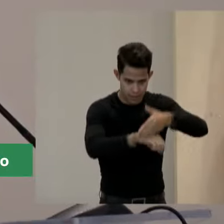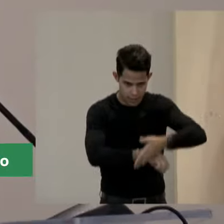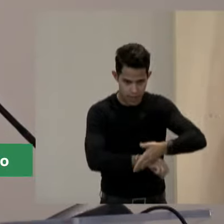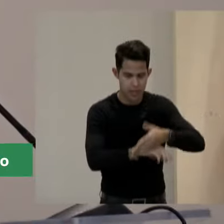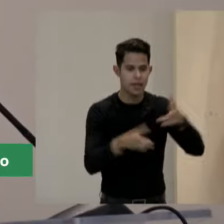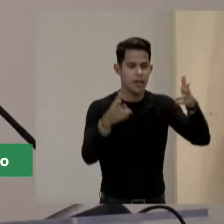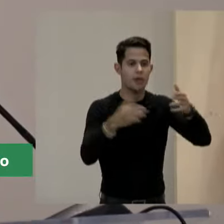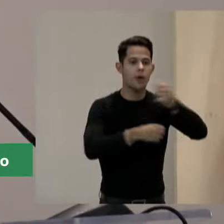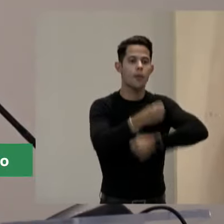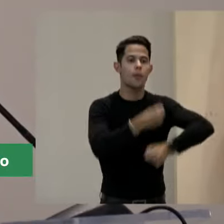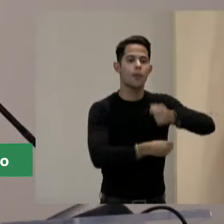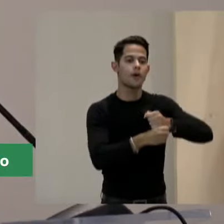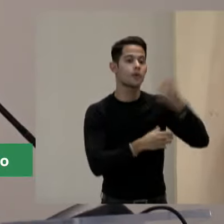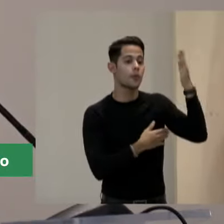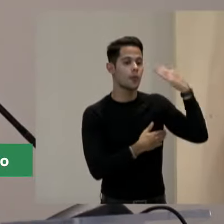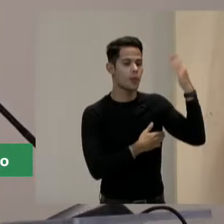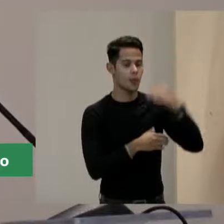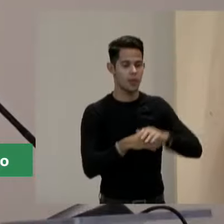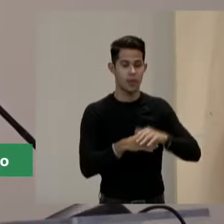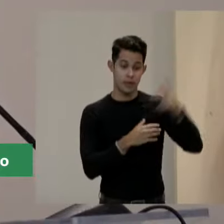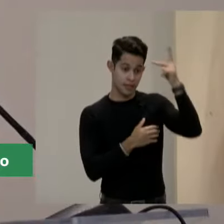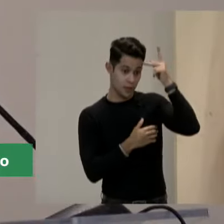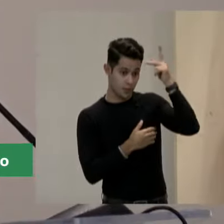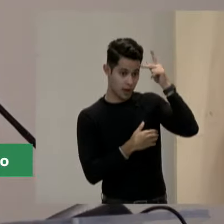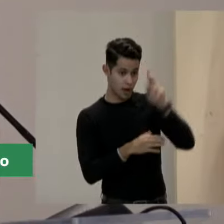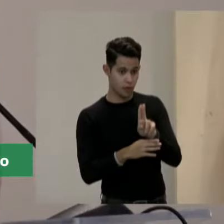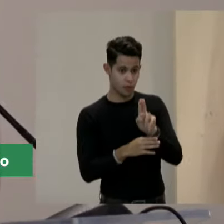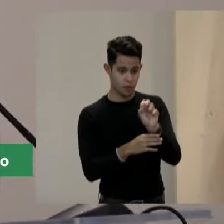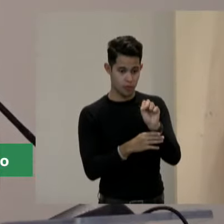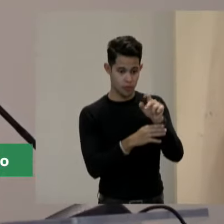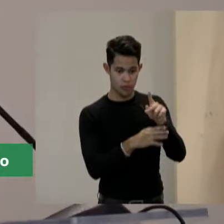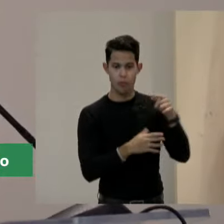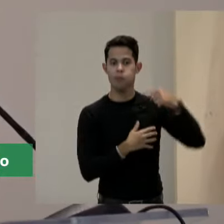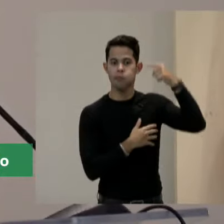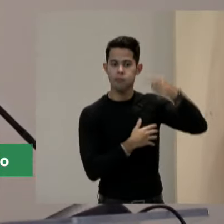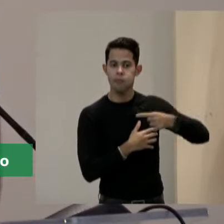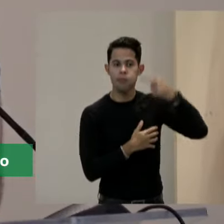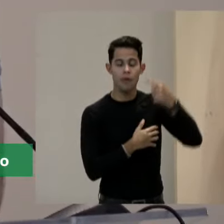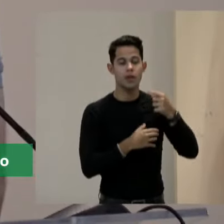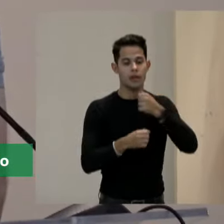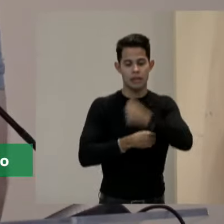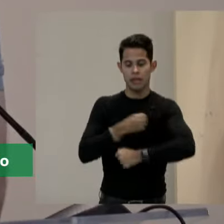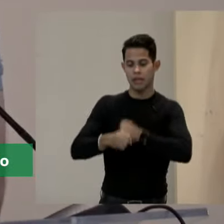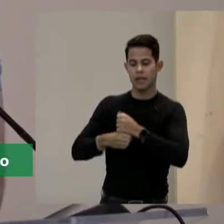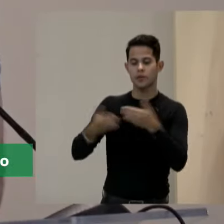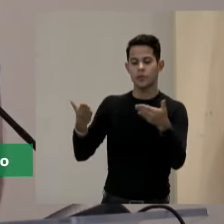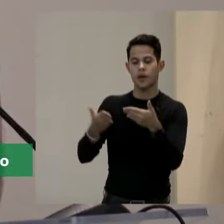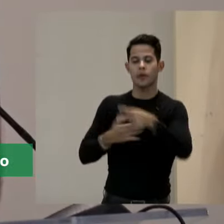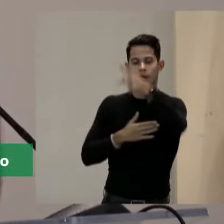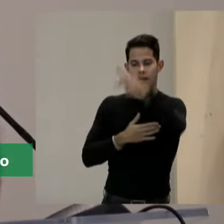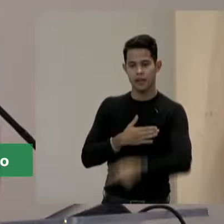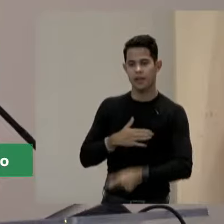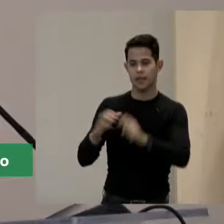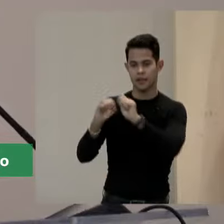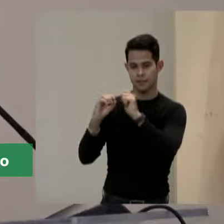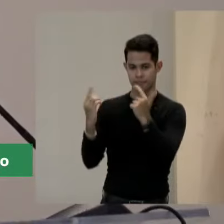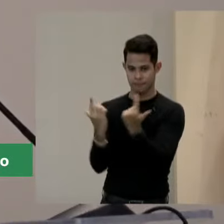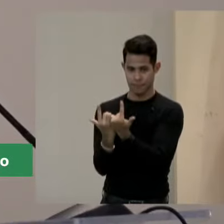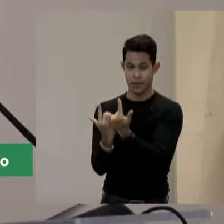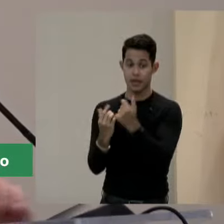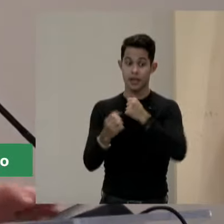na Faculdade de Direito da USP, esse ano a gente faz aqui na Assembleia Legislativa. Né? E ano que